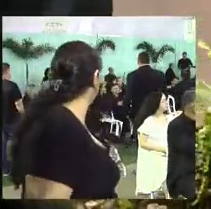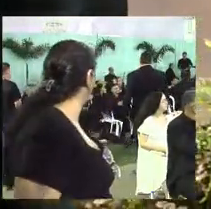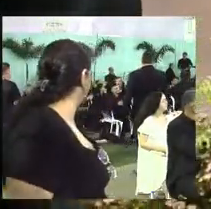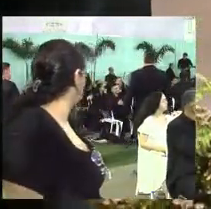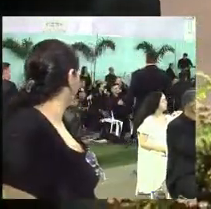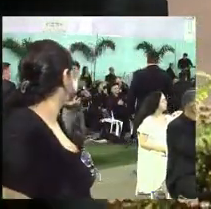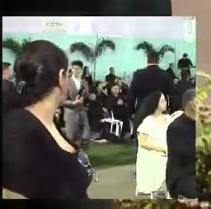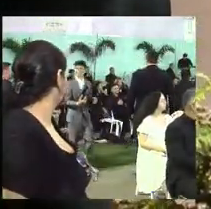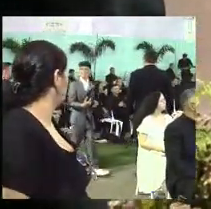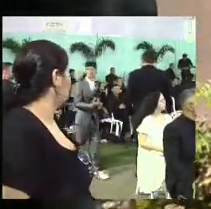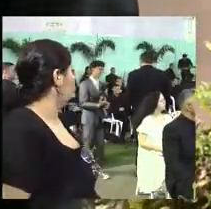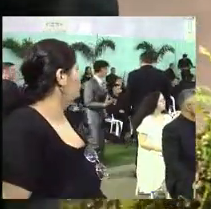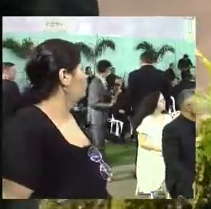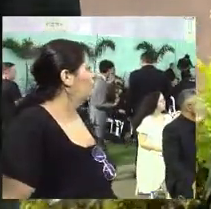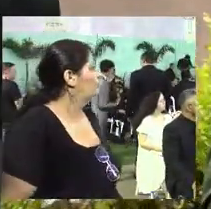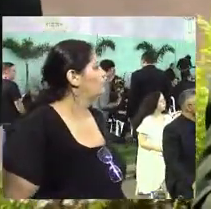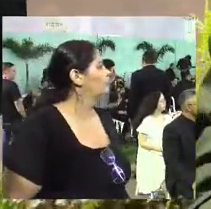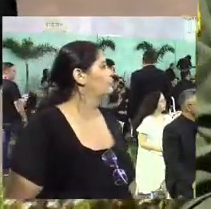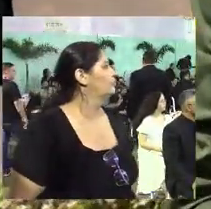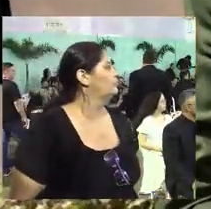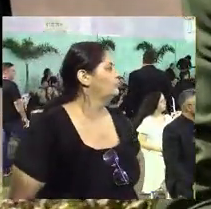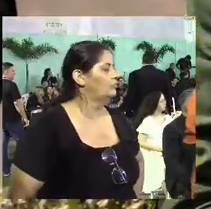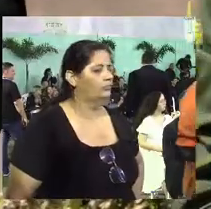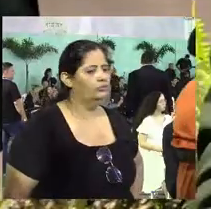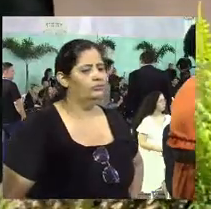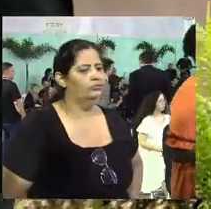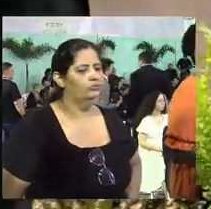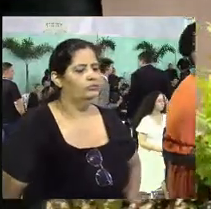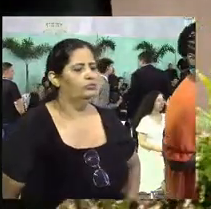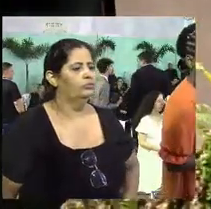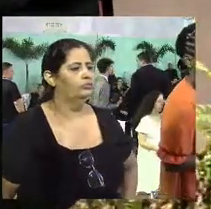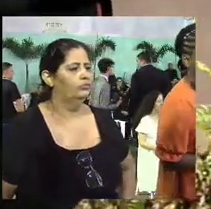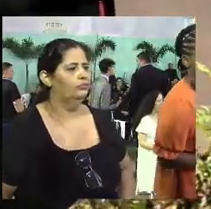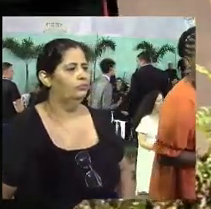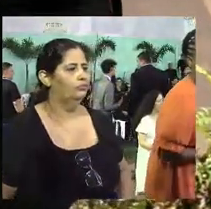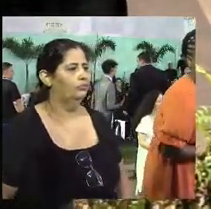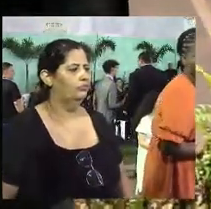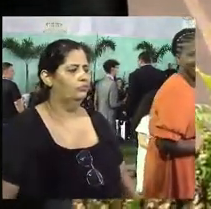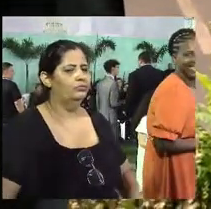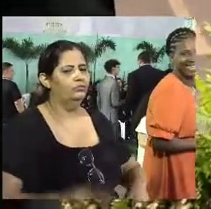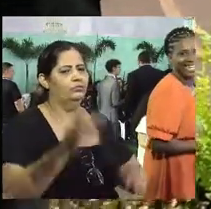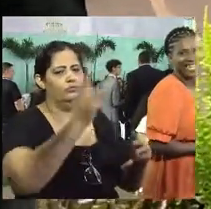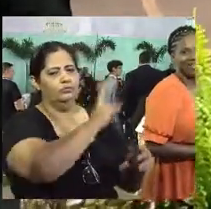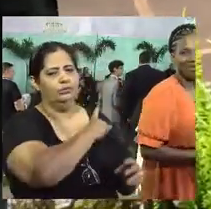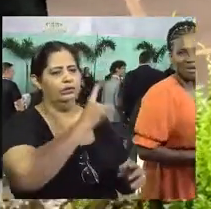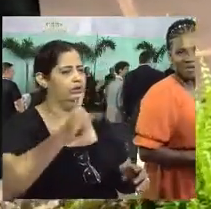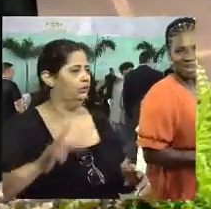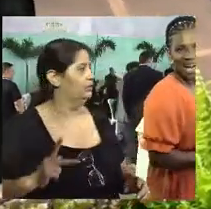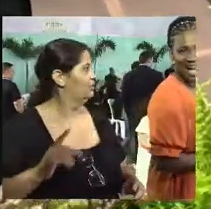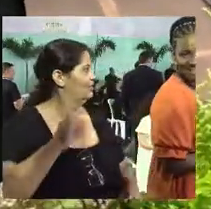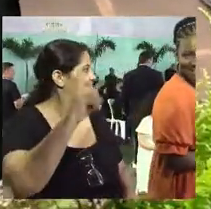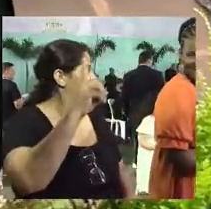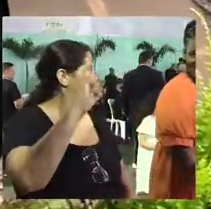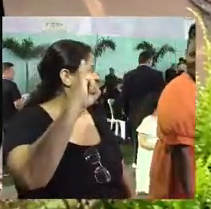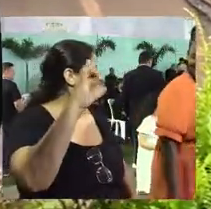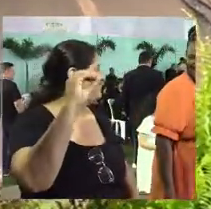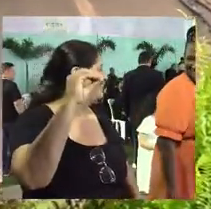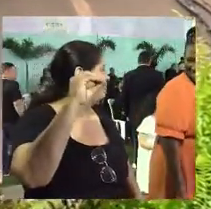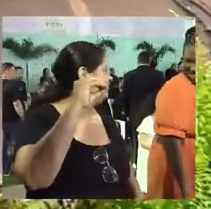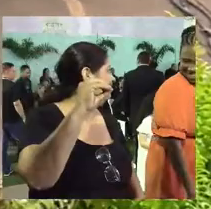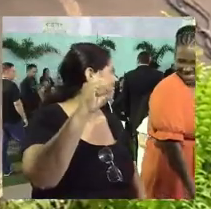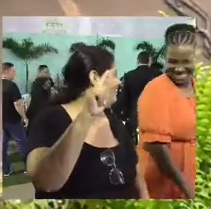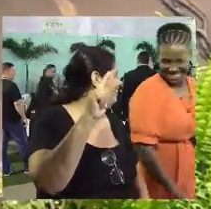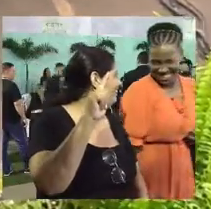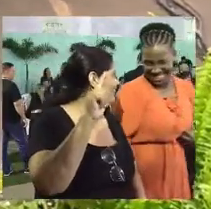você cultua conosco e acabou de ver as grandes Maravilhas que o Senhor Jesus tem operado em nosso meio Jesus salvou aqui aproximadamente